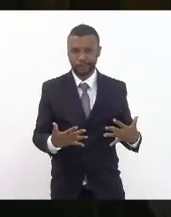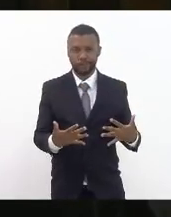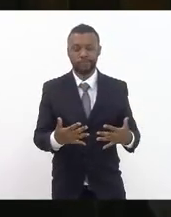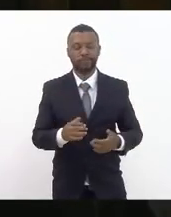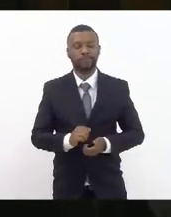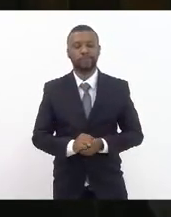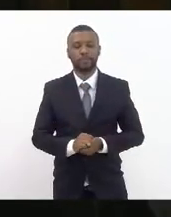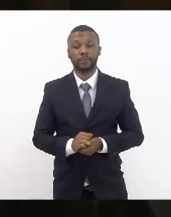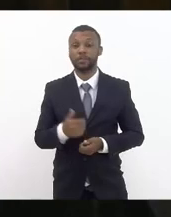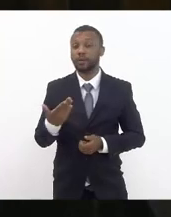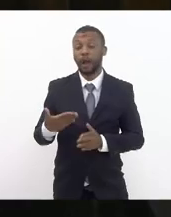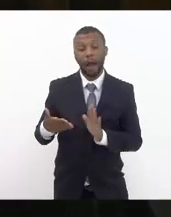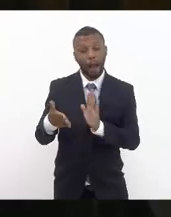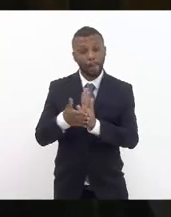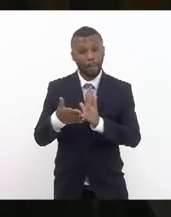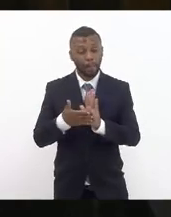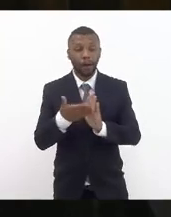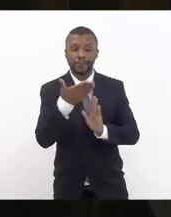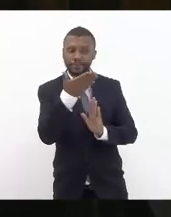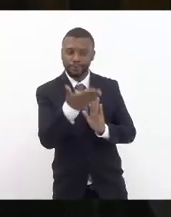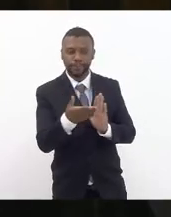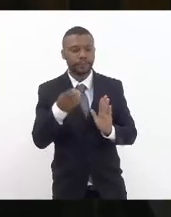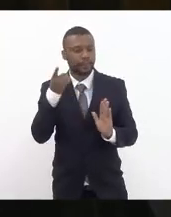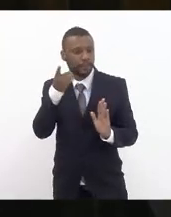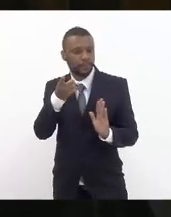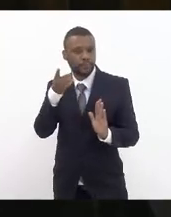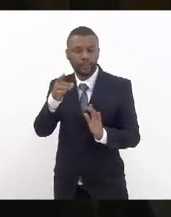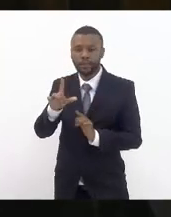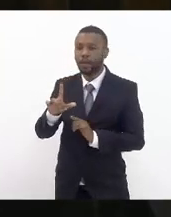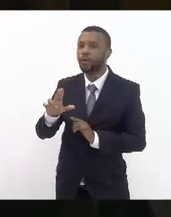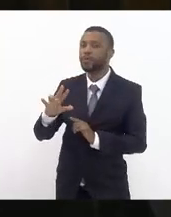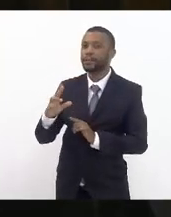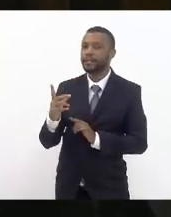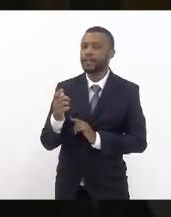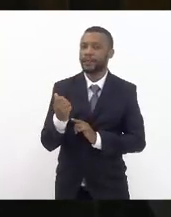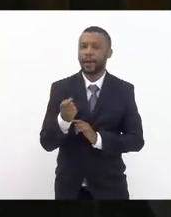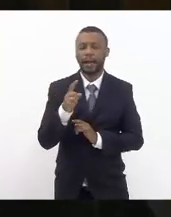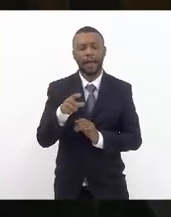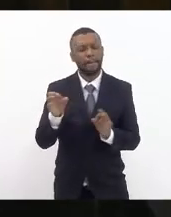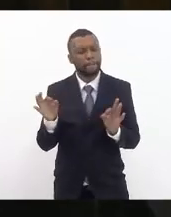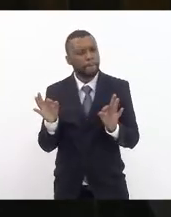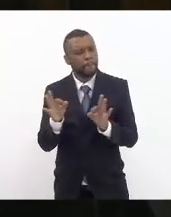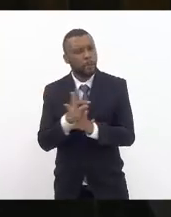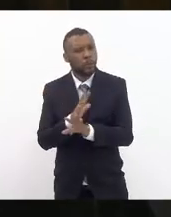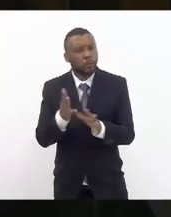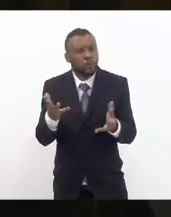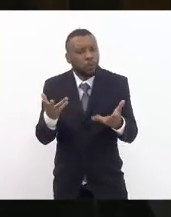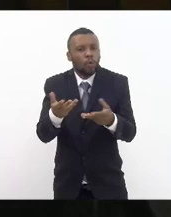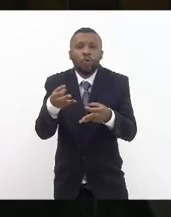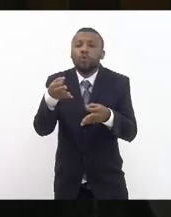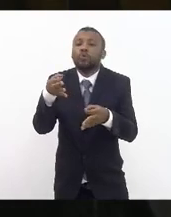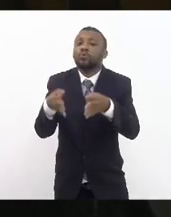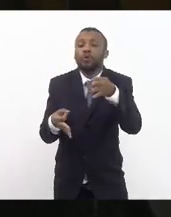a proposta de Vossa Excelência é absolutamente justa,